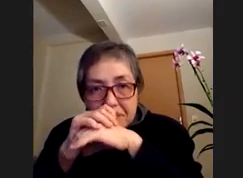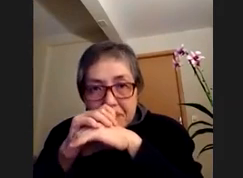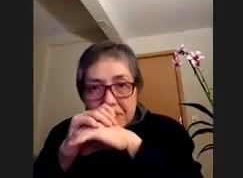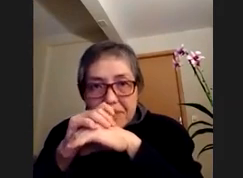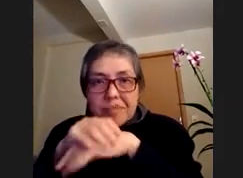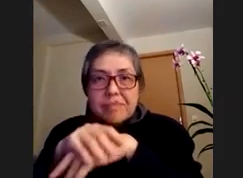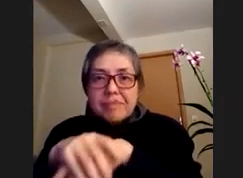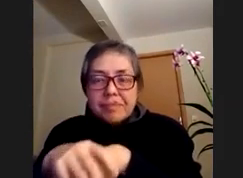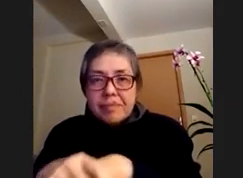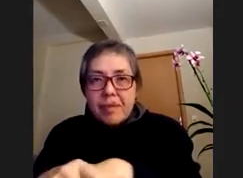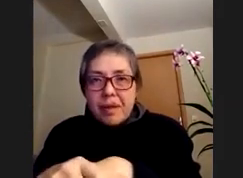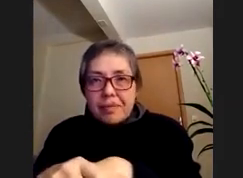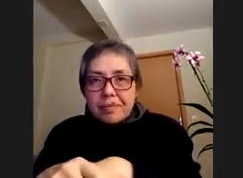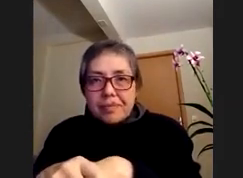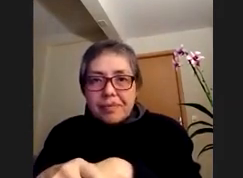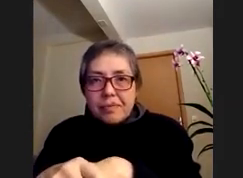Então, primeiro,